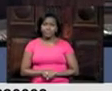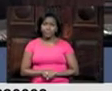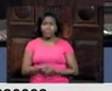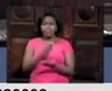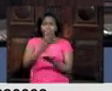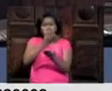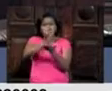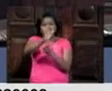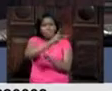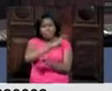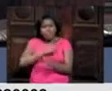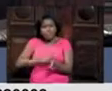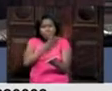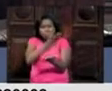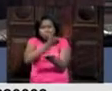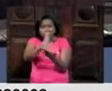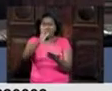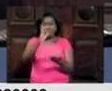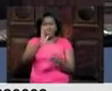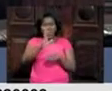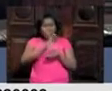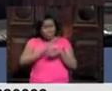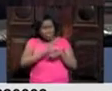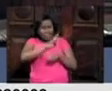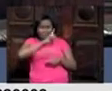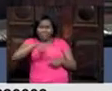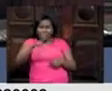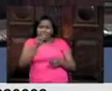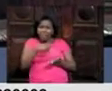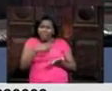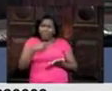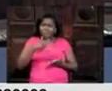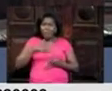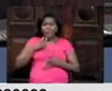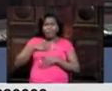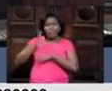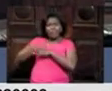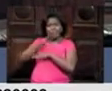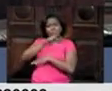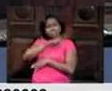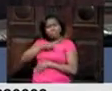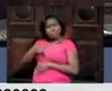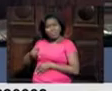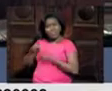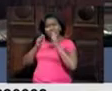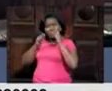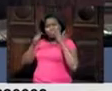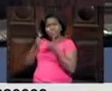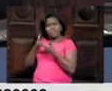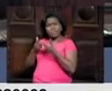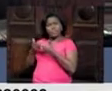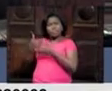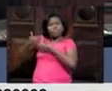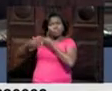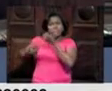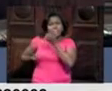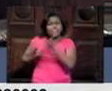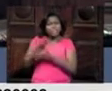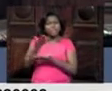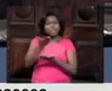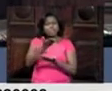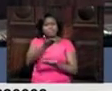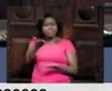golpista que rasgou a Constituição que ele, como presidente da Assembleia Nacional Constituinte, conduziu.